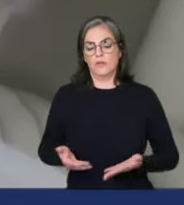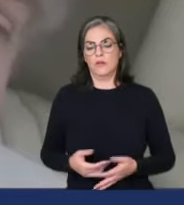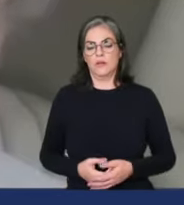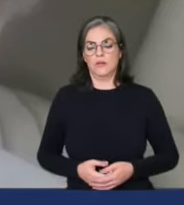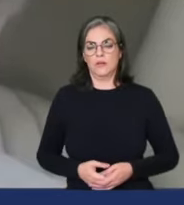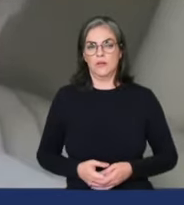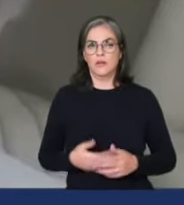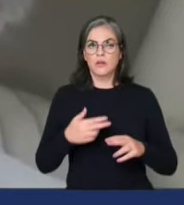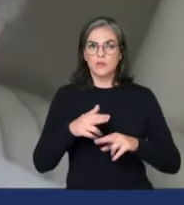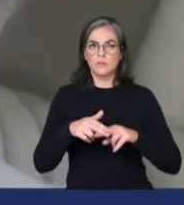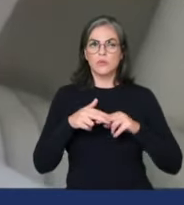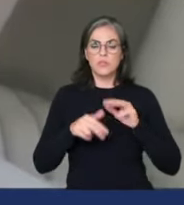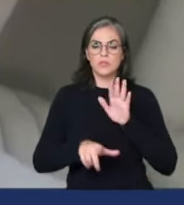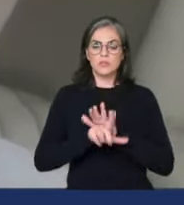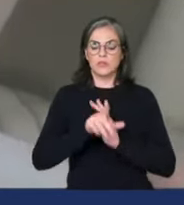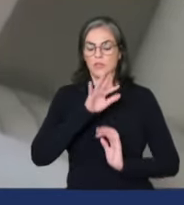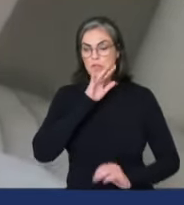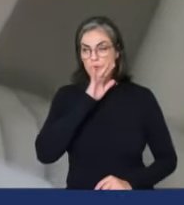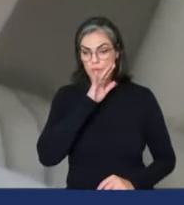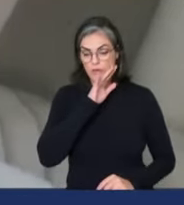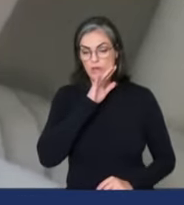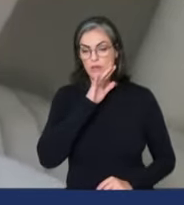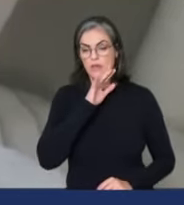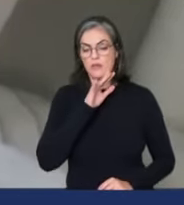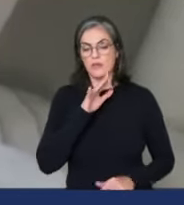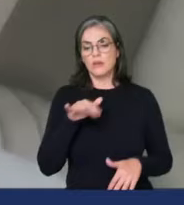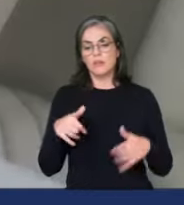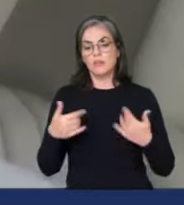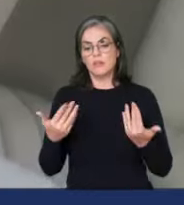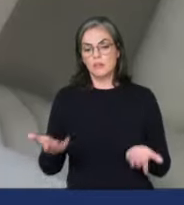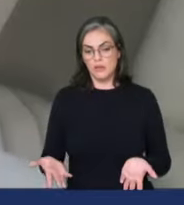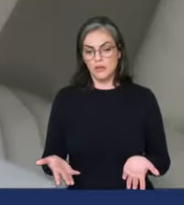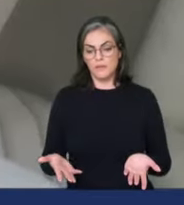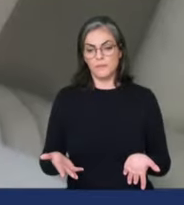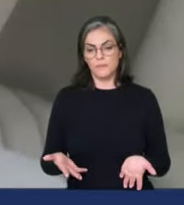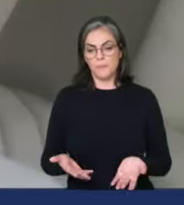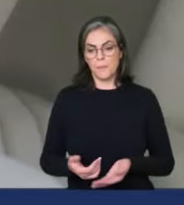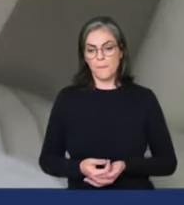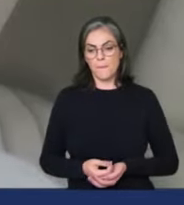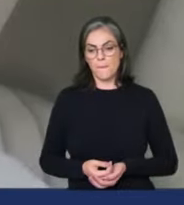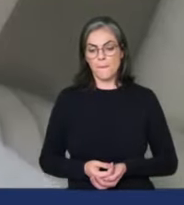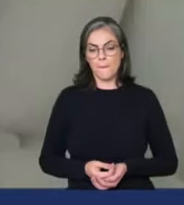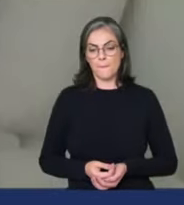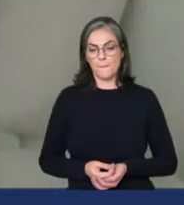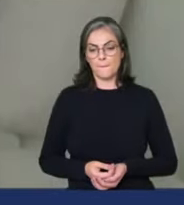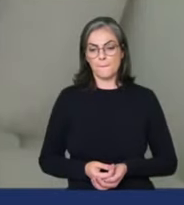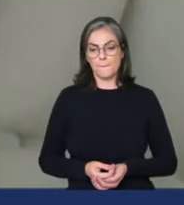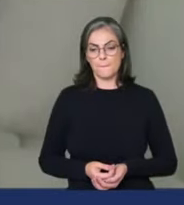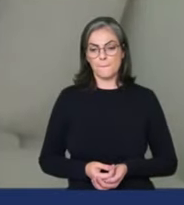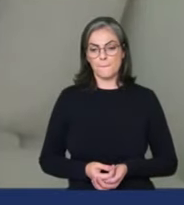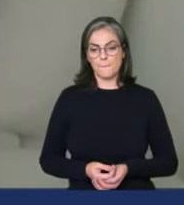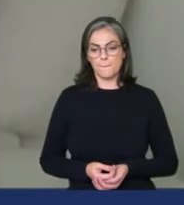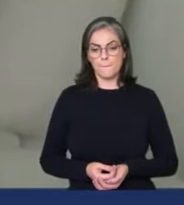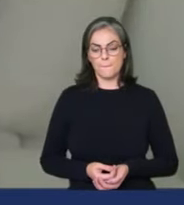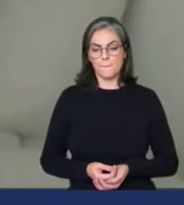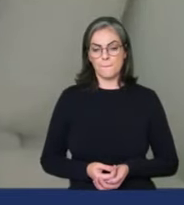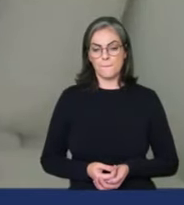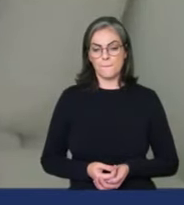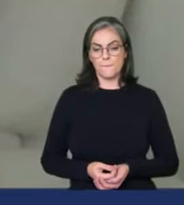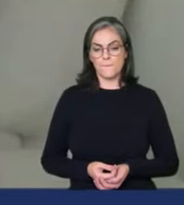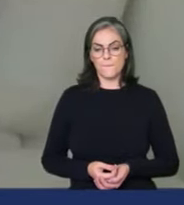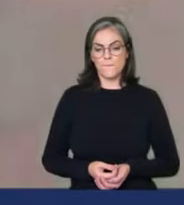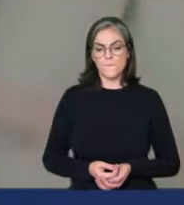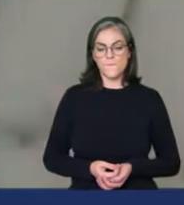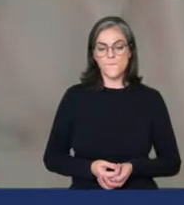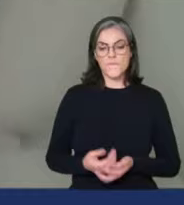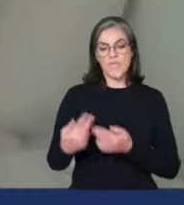dessa péssima legislação, o responsável pela garantia do abastecimento nacional é o órgão regulador. Então,